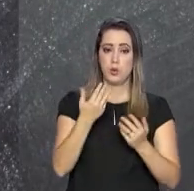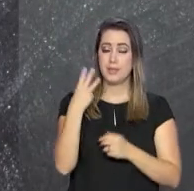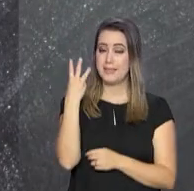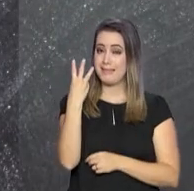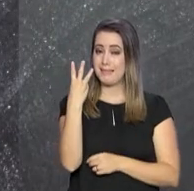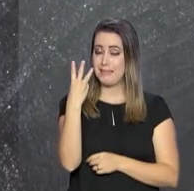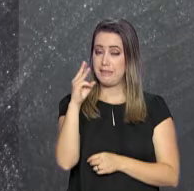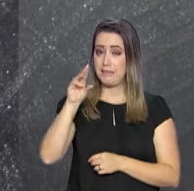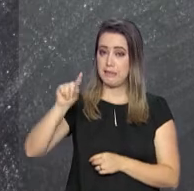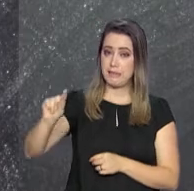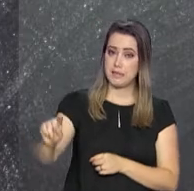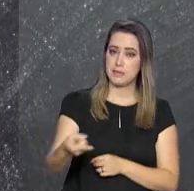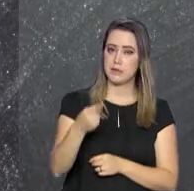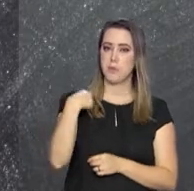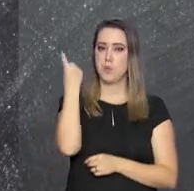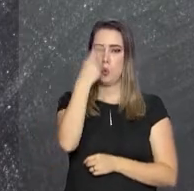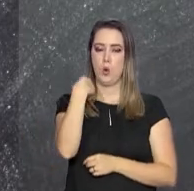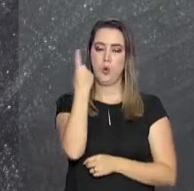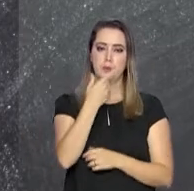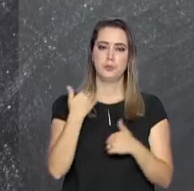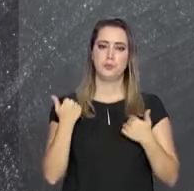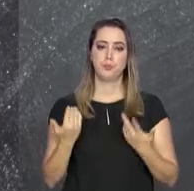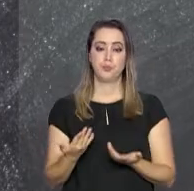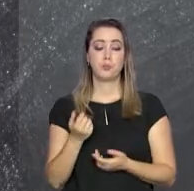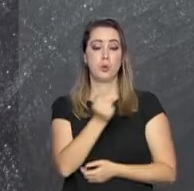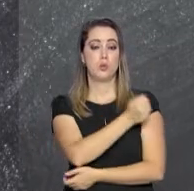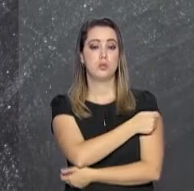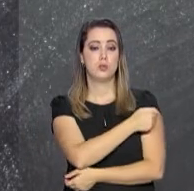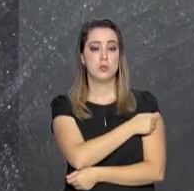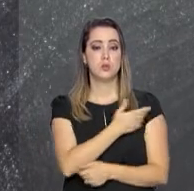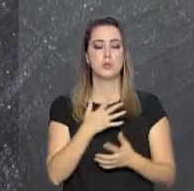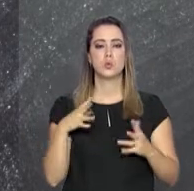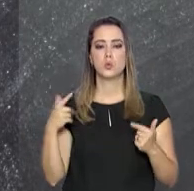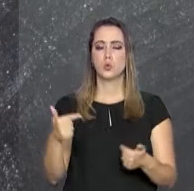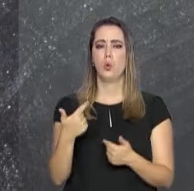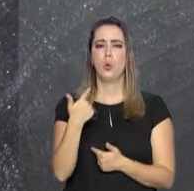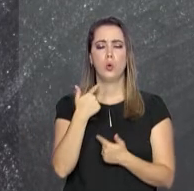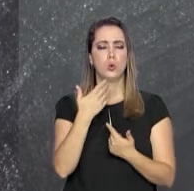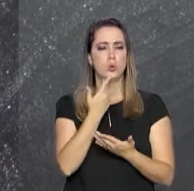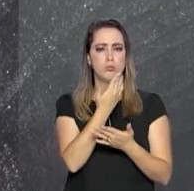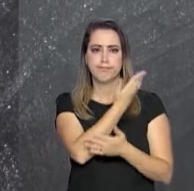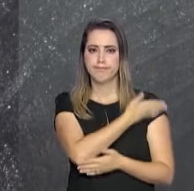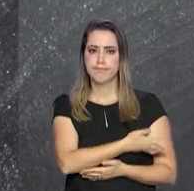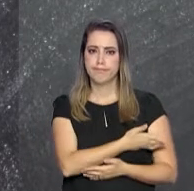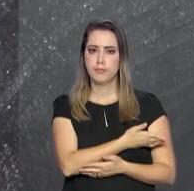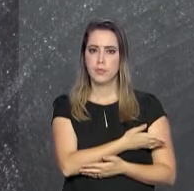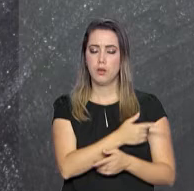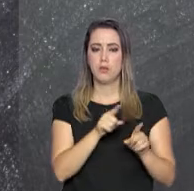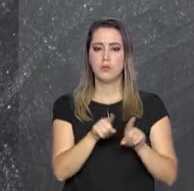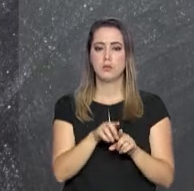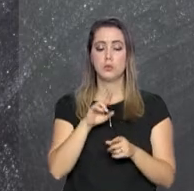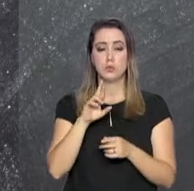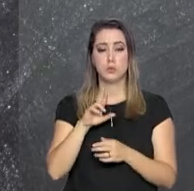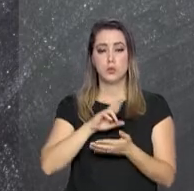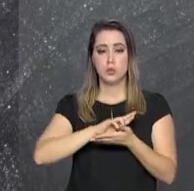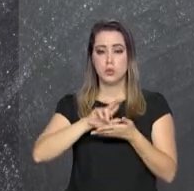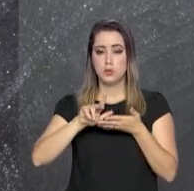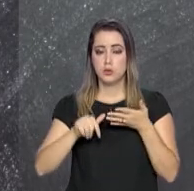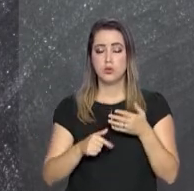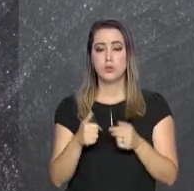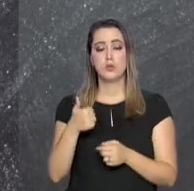horas para 3 mil horas os alunos devem concluir todo o conteúdo da base que inclui linguagens matemática